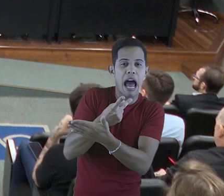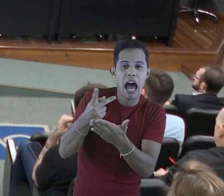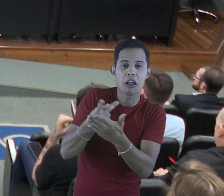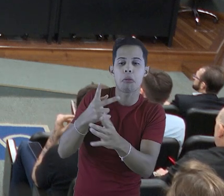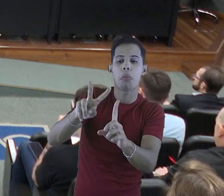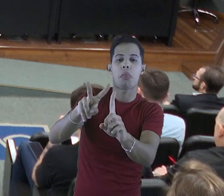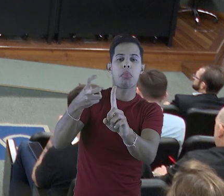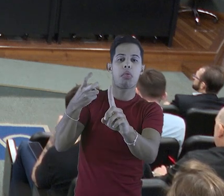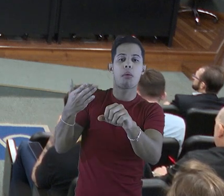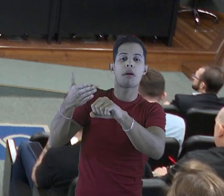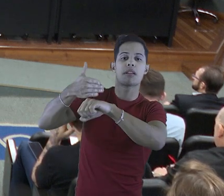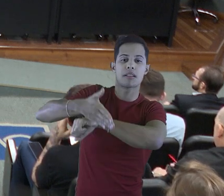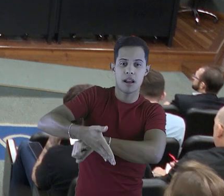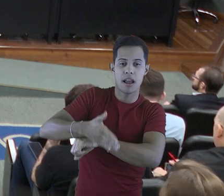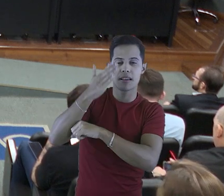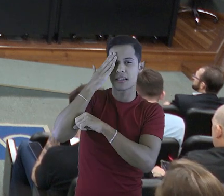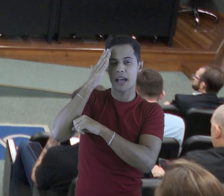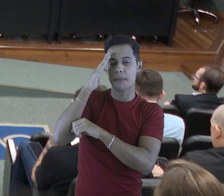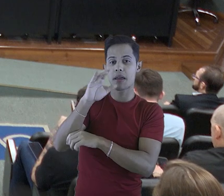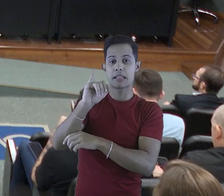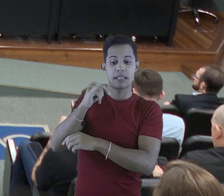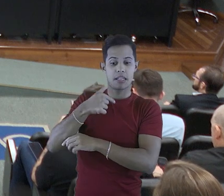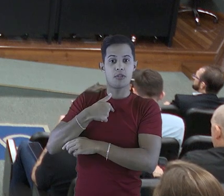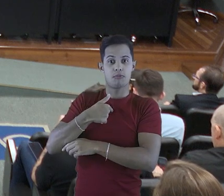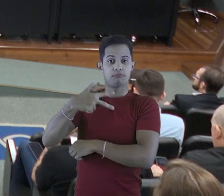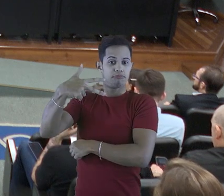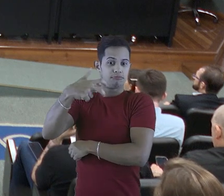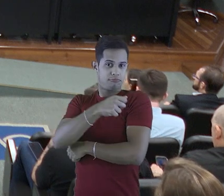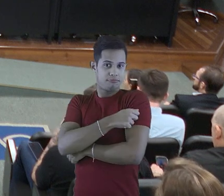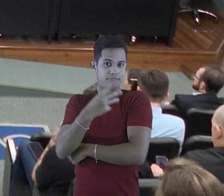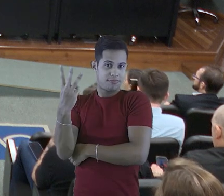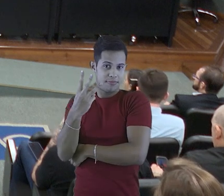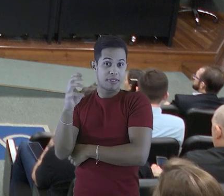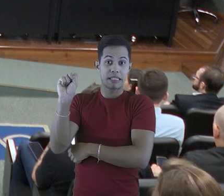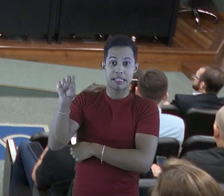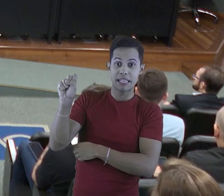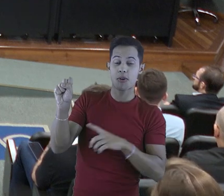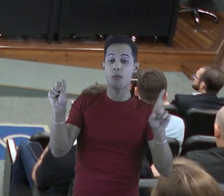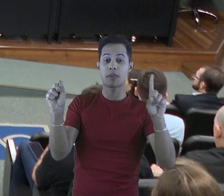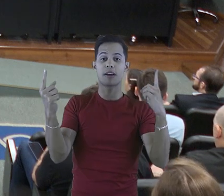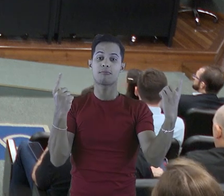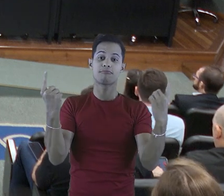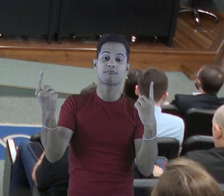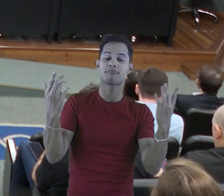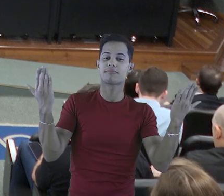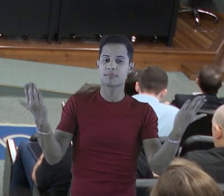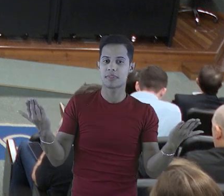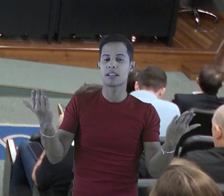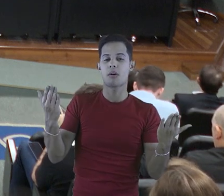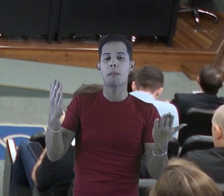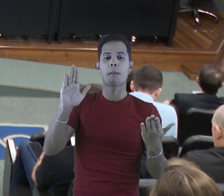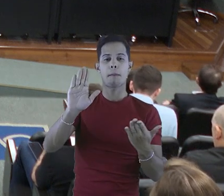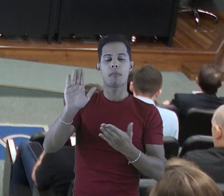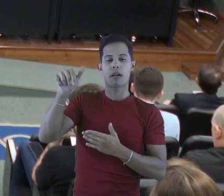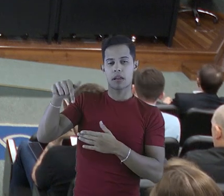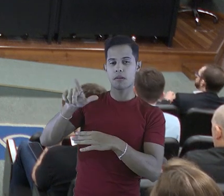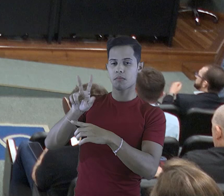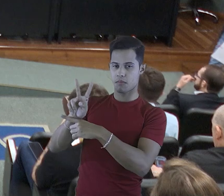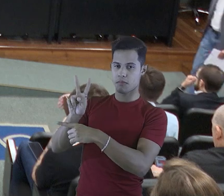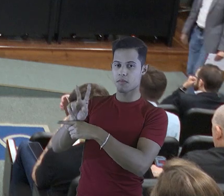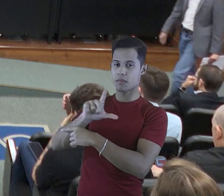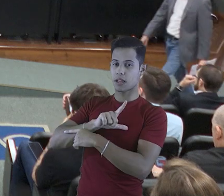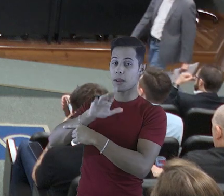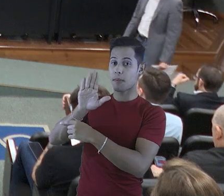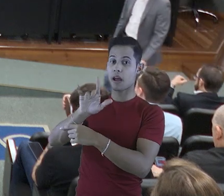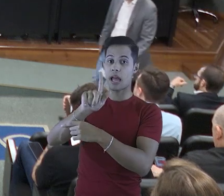entrar no sistema, invadir, etc. E saber se você tomou ou não. Então, aqui você tem essa proteção. Nesse caso,